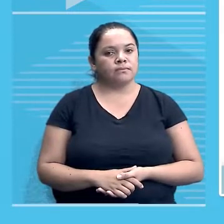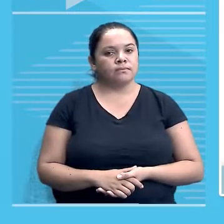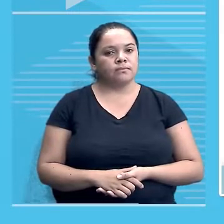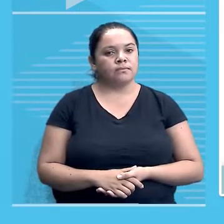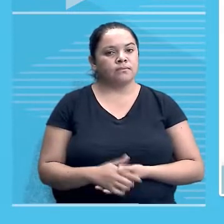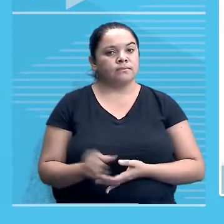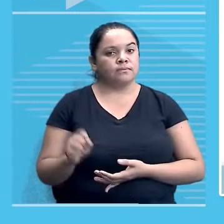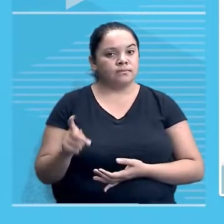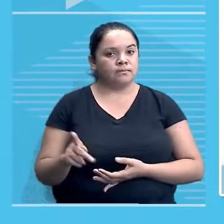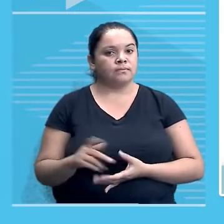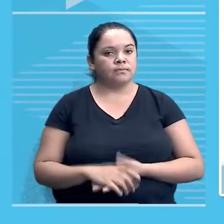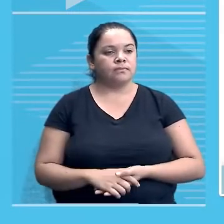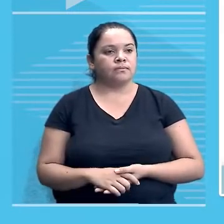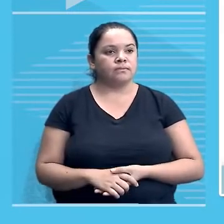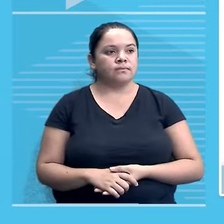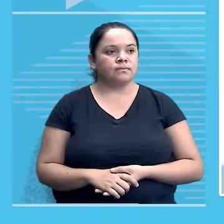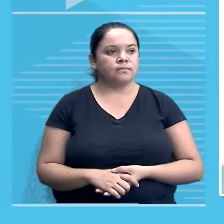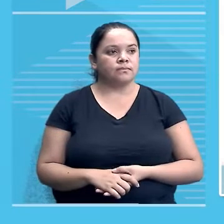Perfeito?